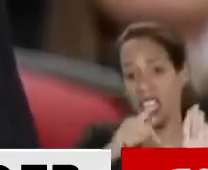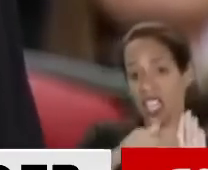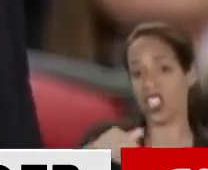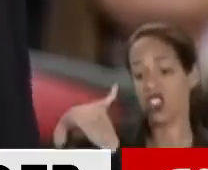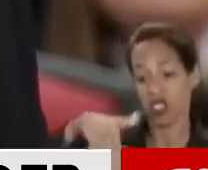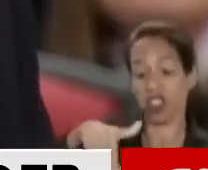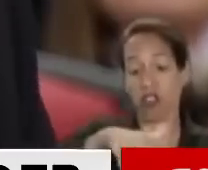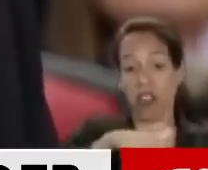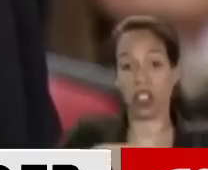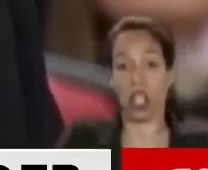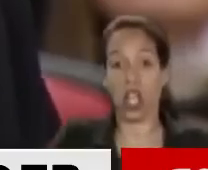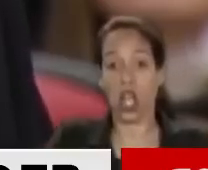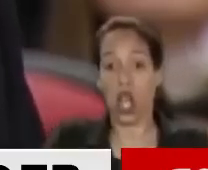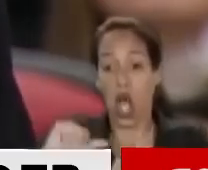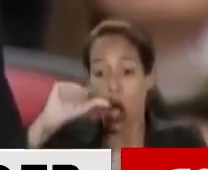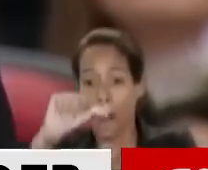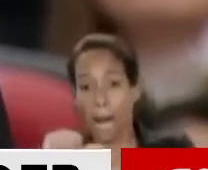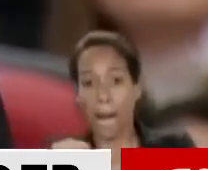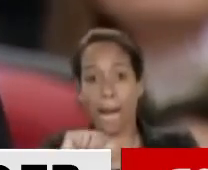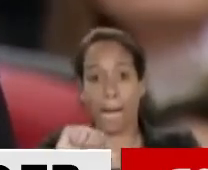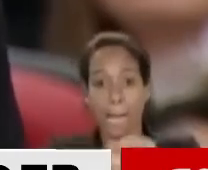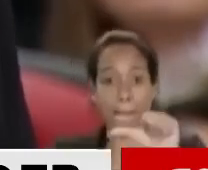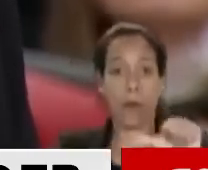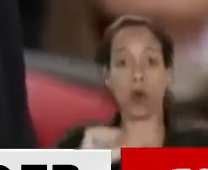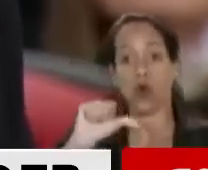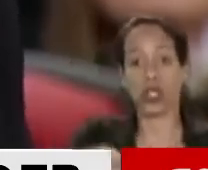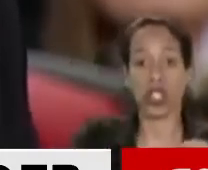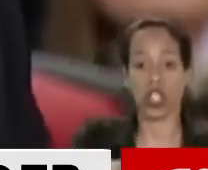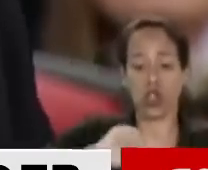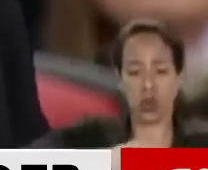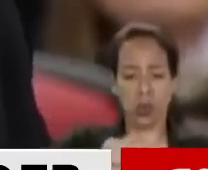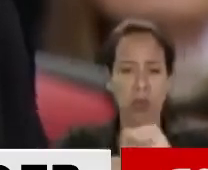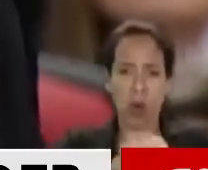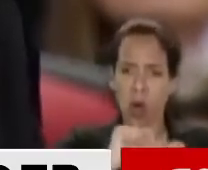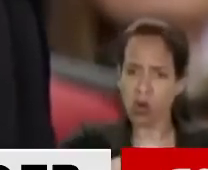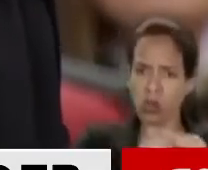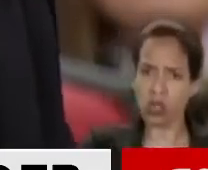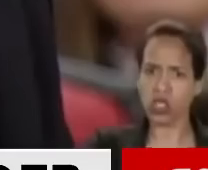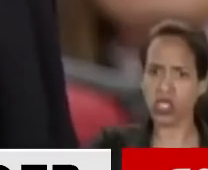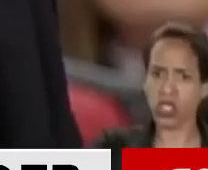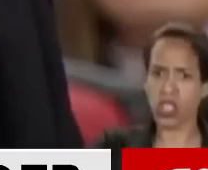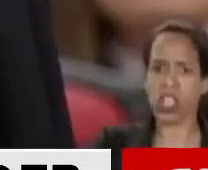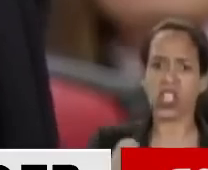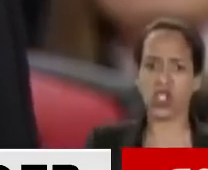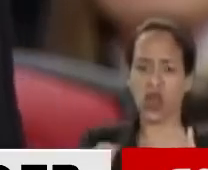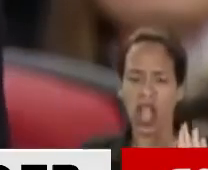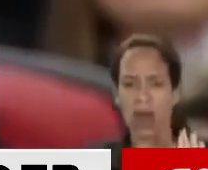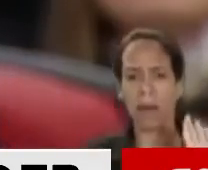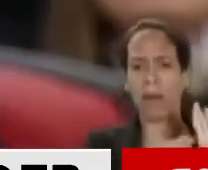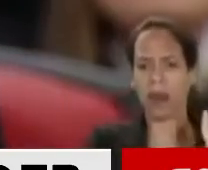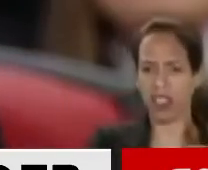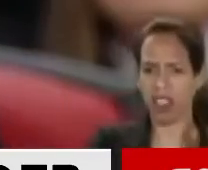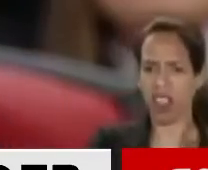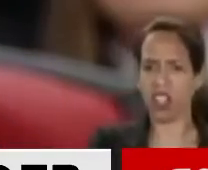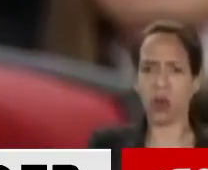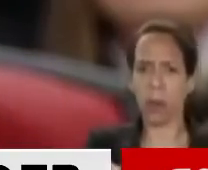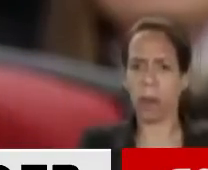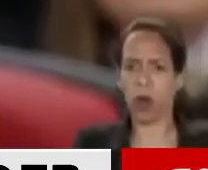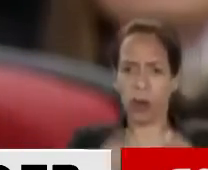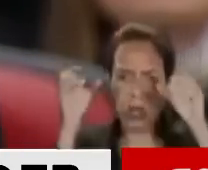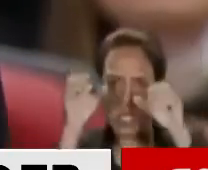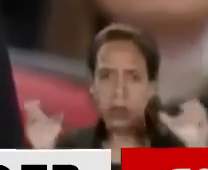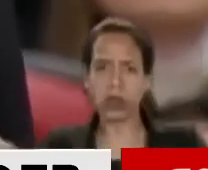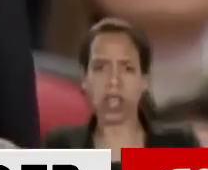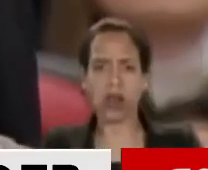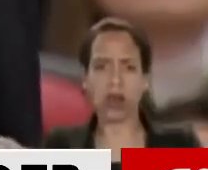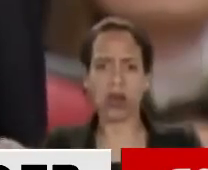eleições. Multas, aliás, nos moldes de tantas que foram aplicadas pelo próprio Tribunal